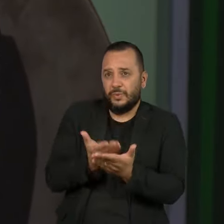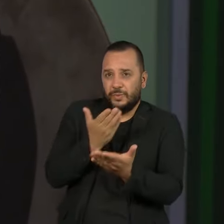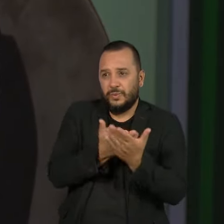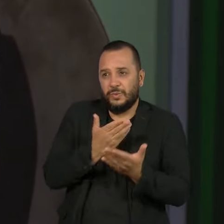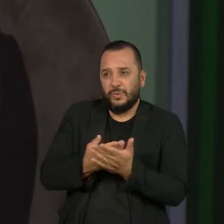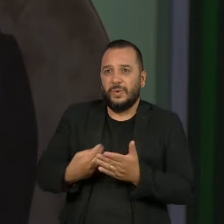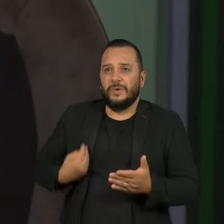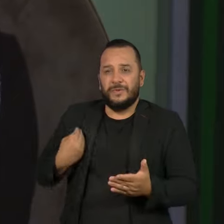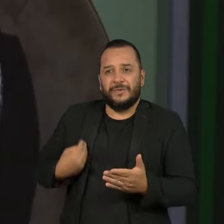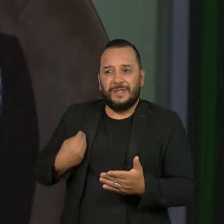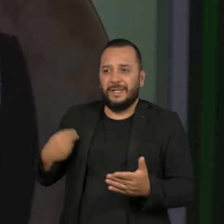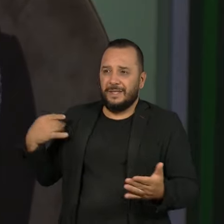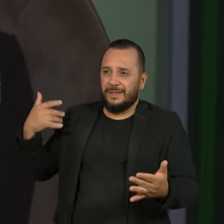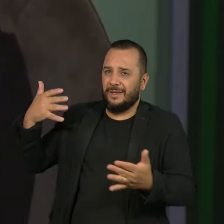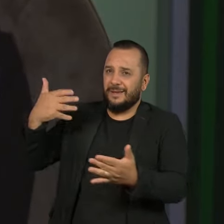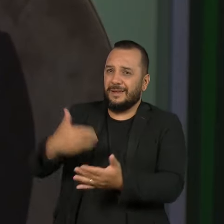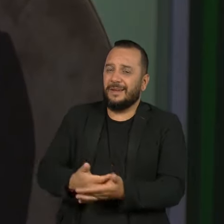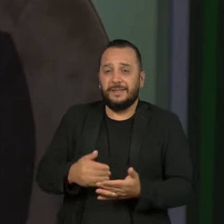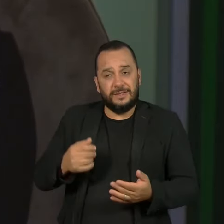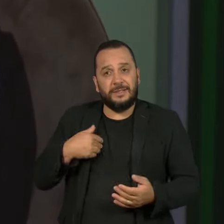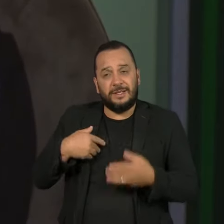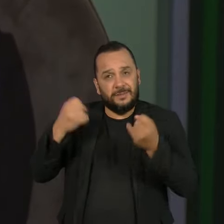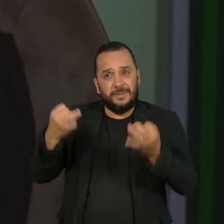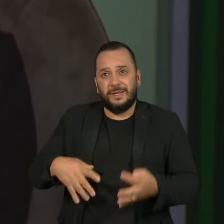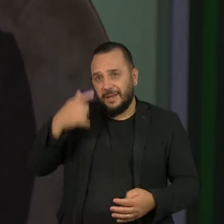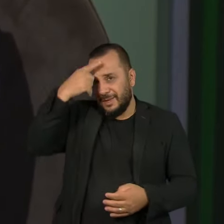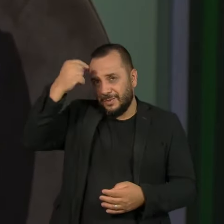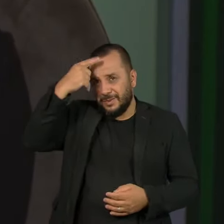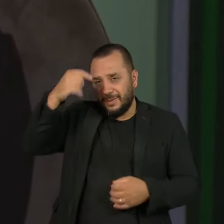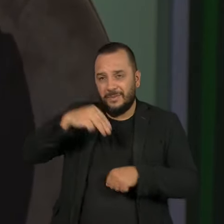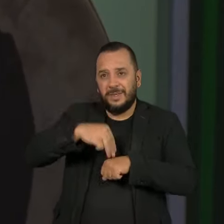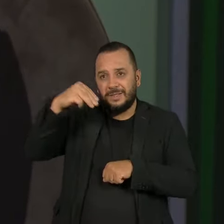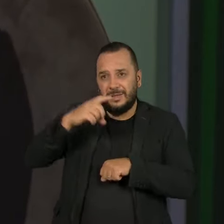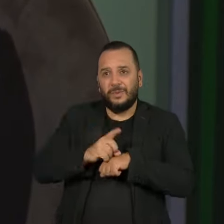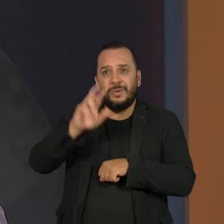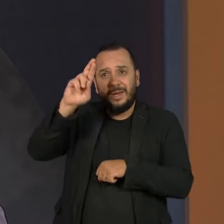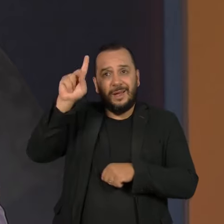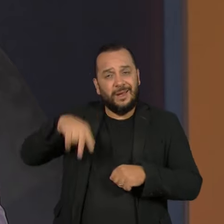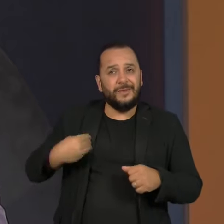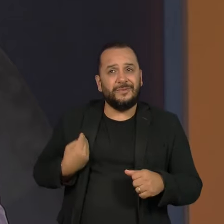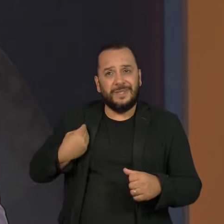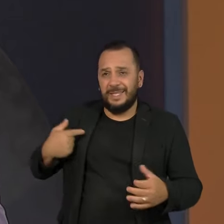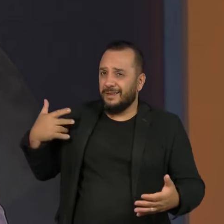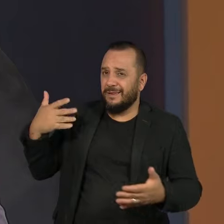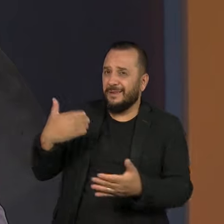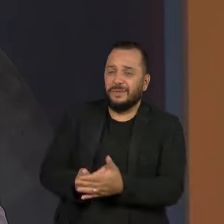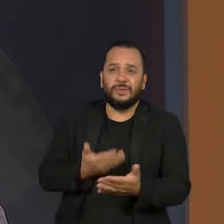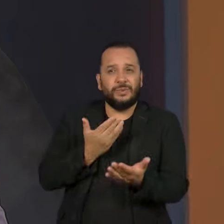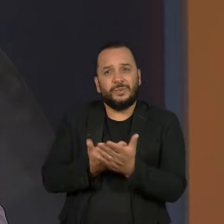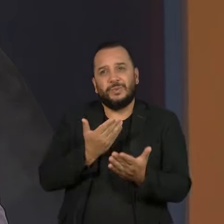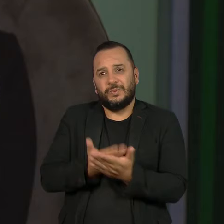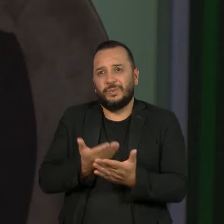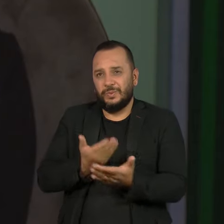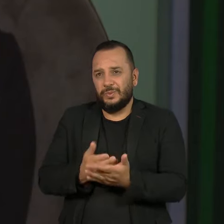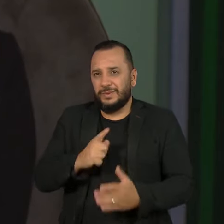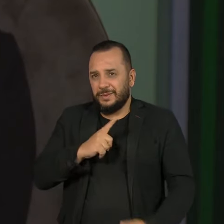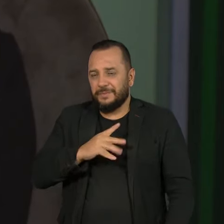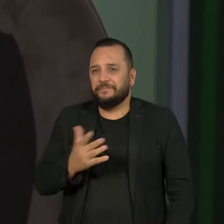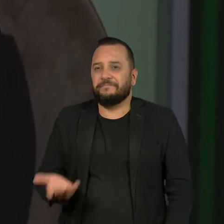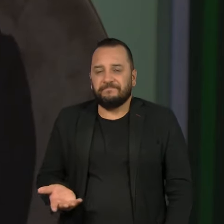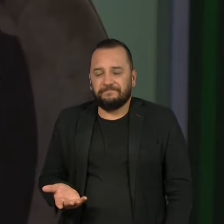vida toda, né? Porque quando a gente fala de graduação, mestrado, doutorado, é uma vida que a gente dedicou naquele estudo.